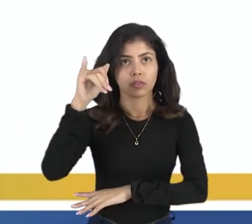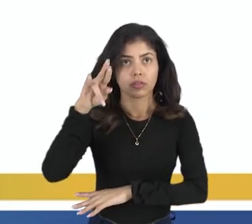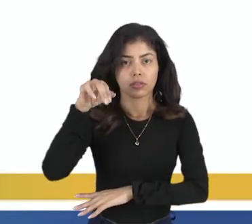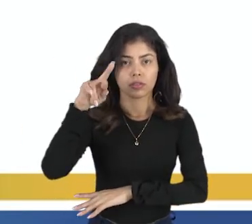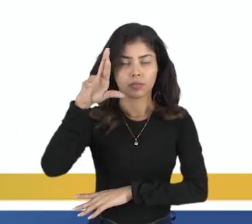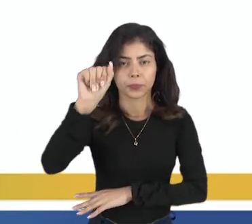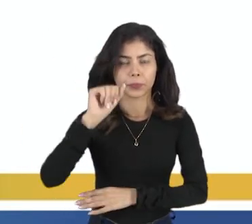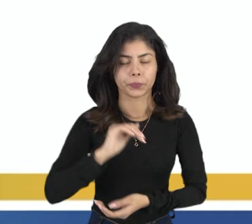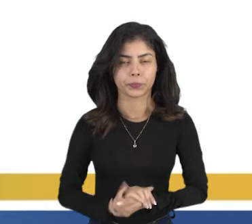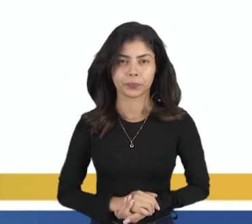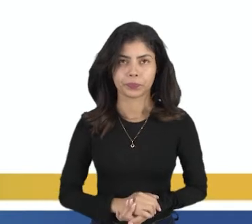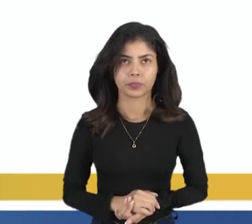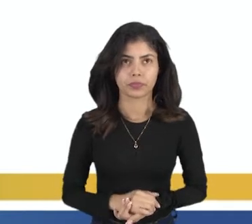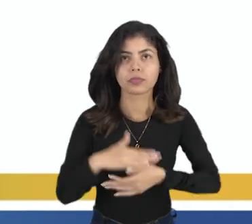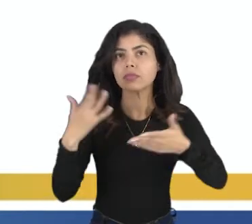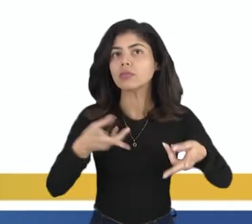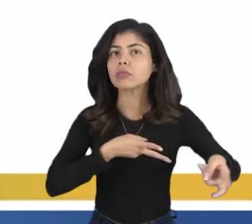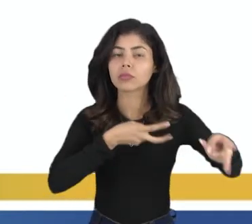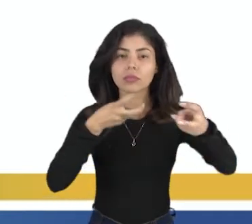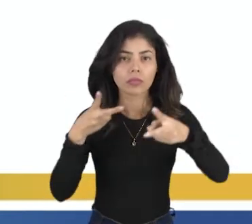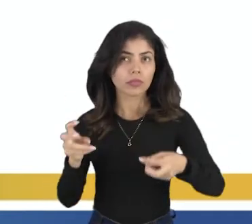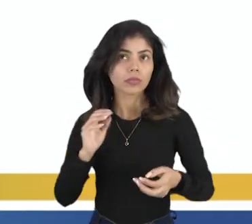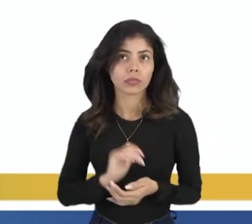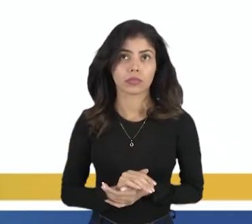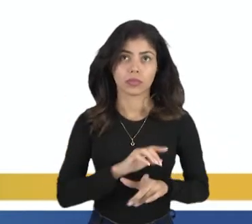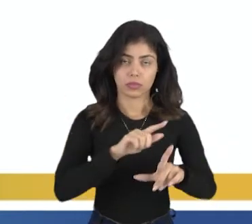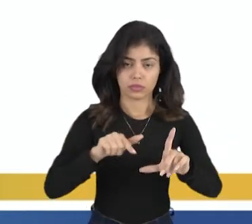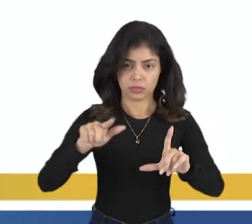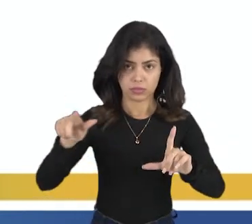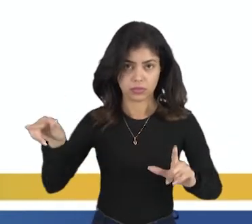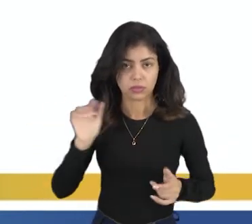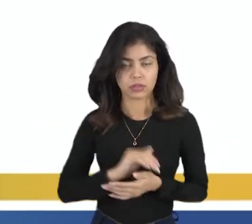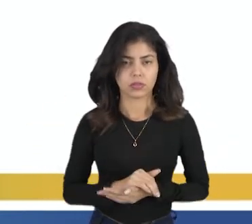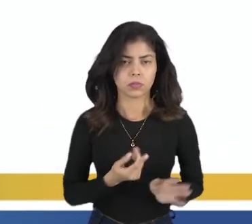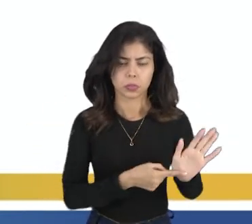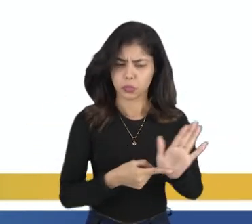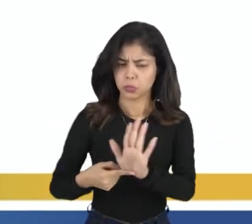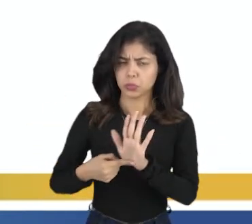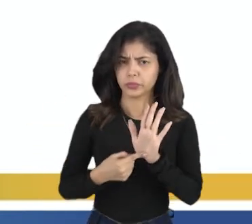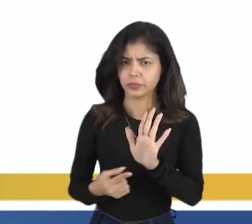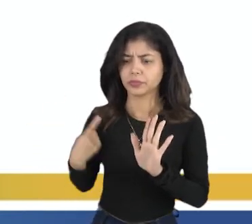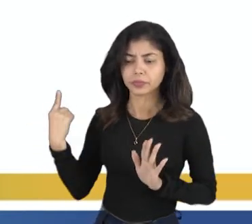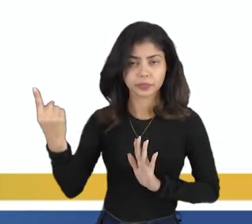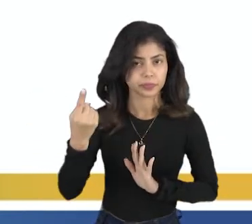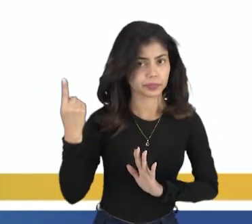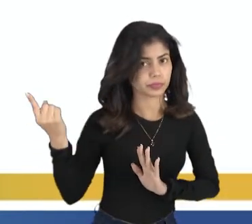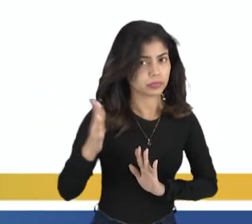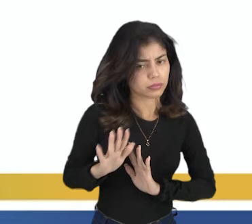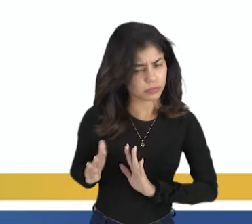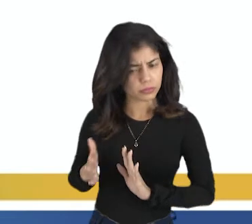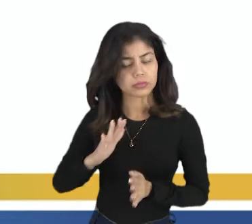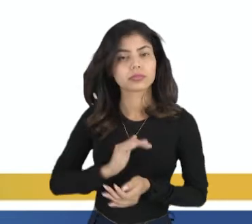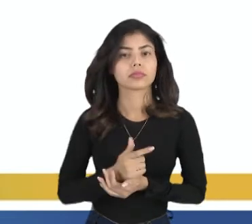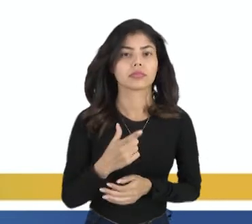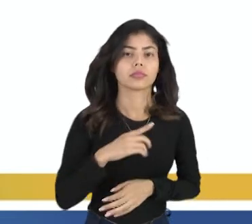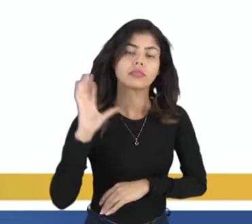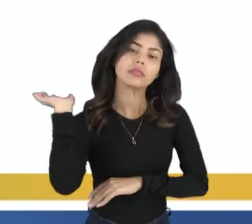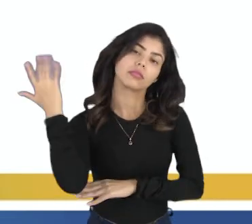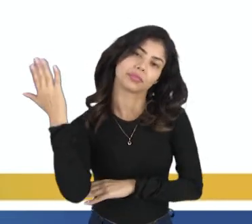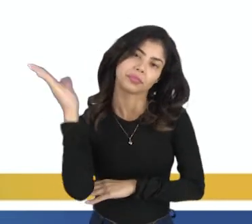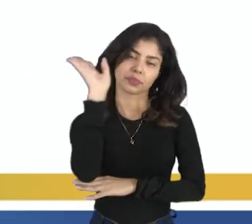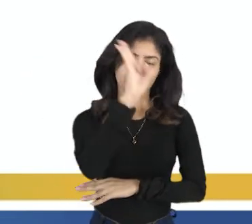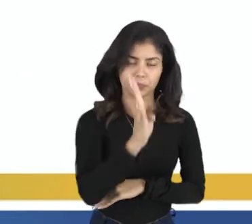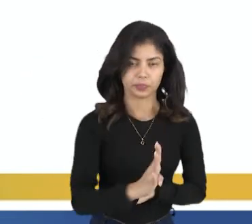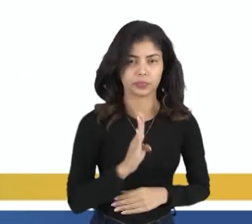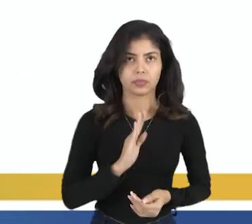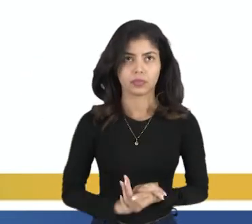de uma paineira. Então, perceba aí que esse gráfico, né, indica essa altura média das árvores